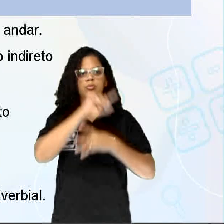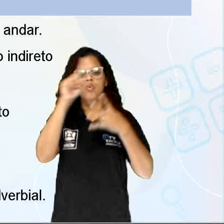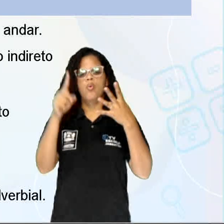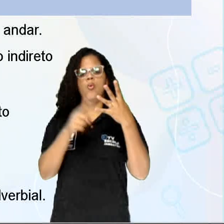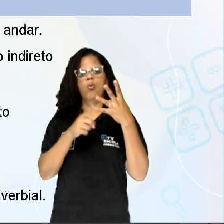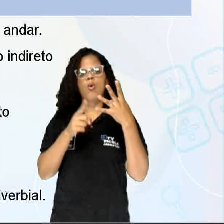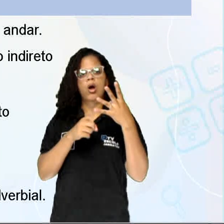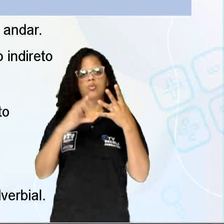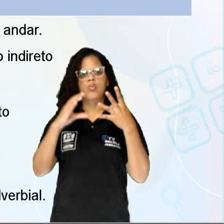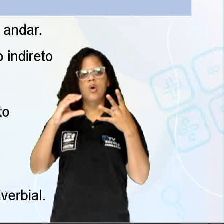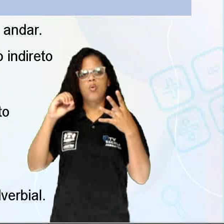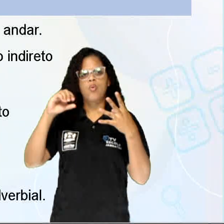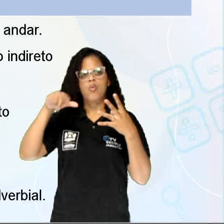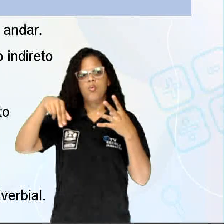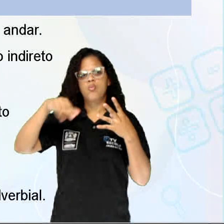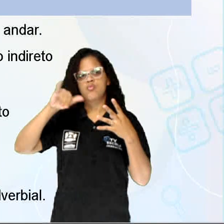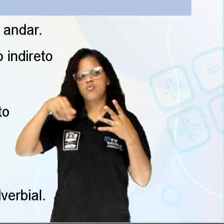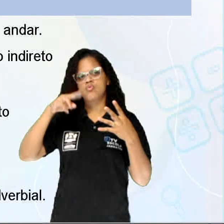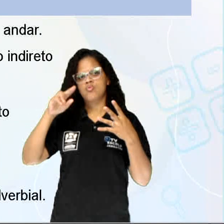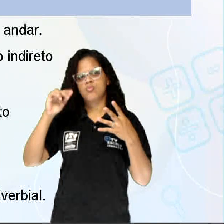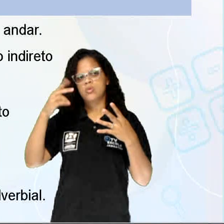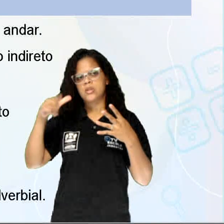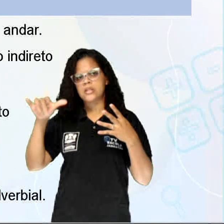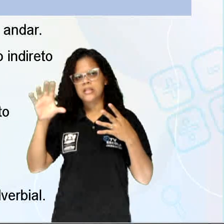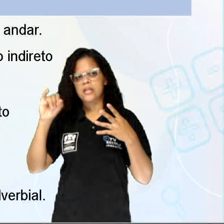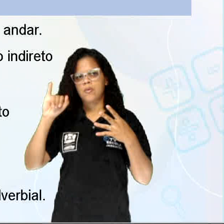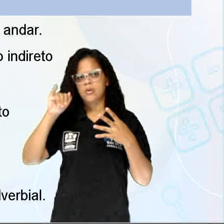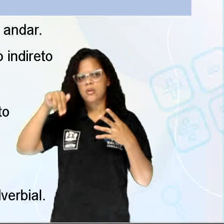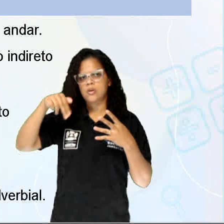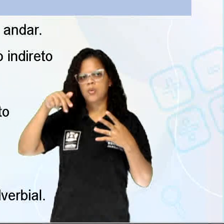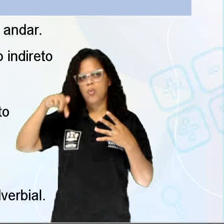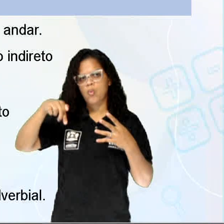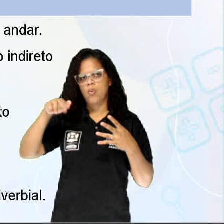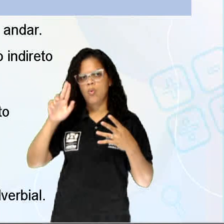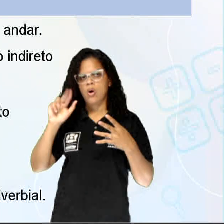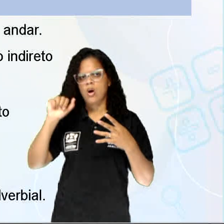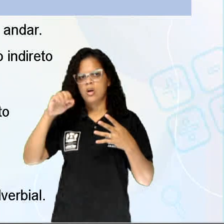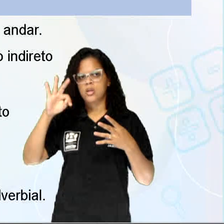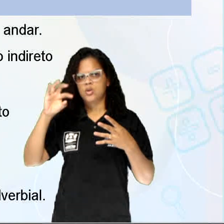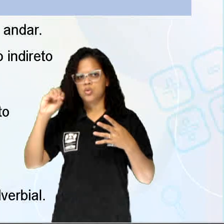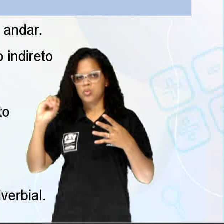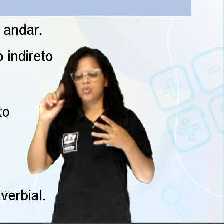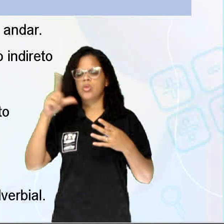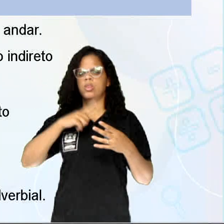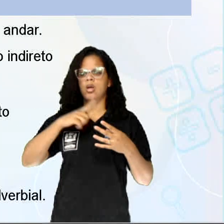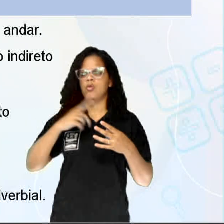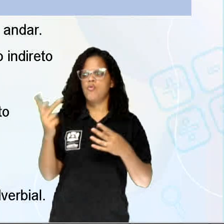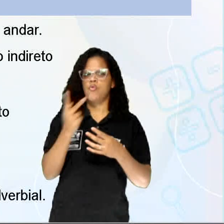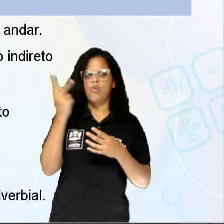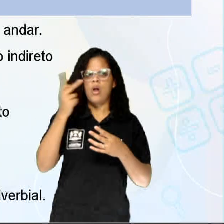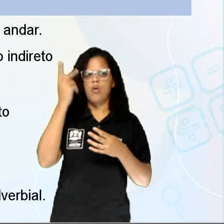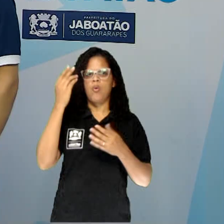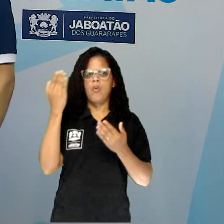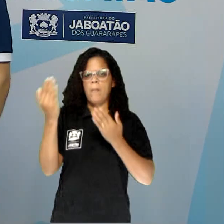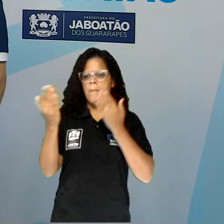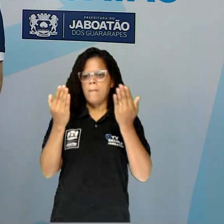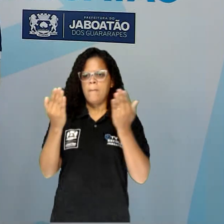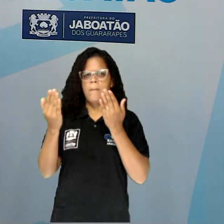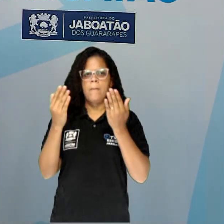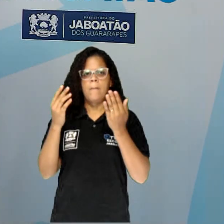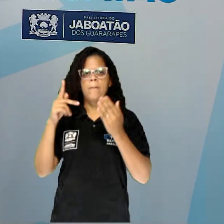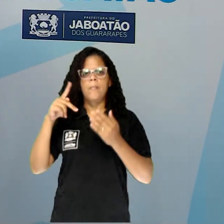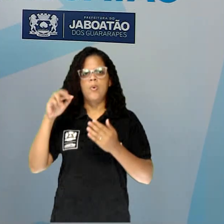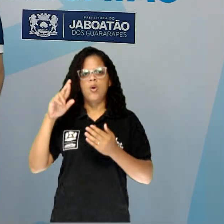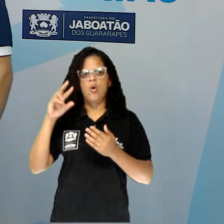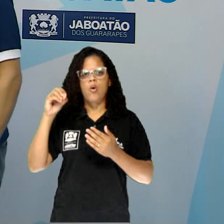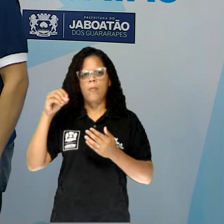enquanto, linha 1, tem valor proporcional. Então, estamos vendo aqui, ó, no Brasil de cima anda as trombetas em